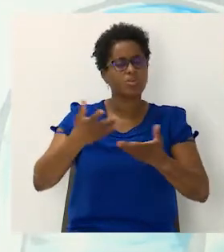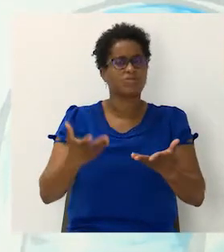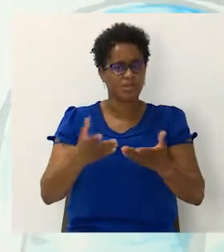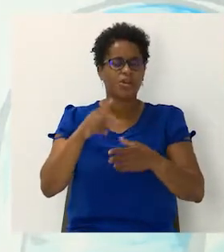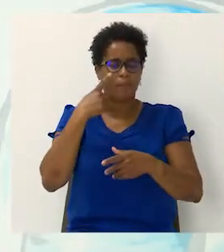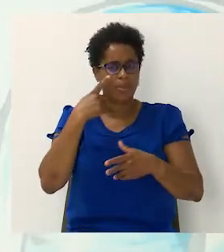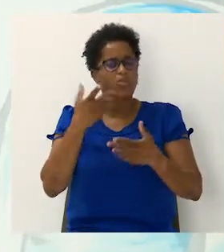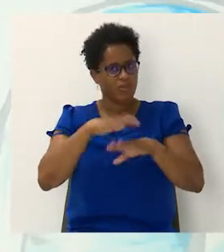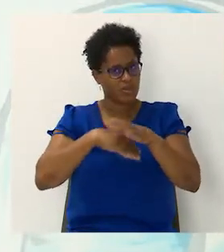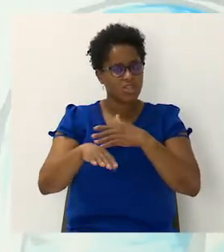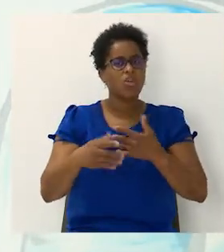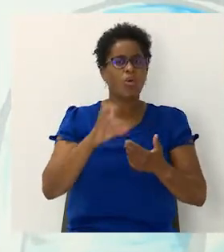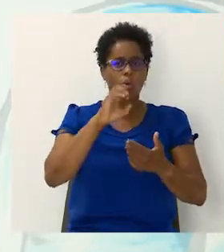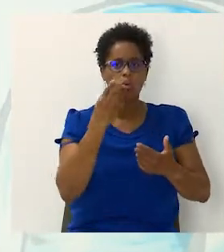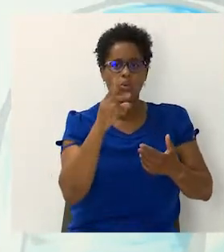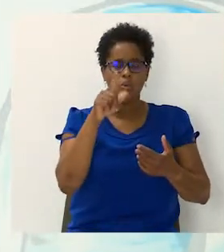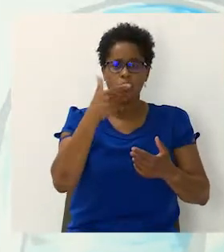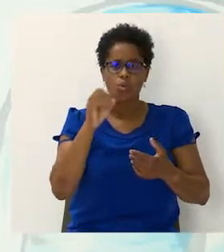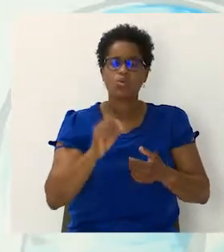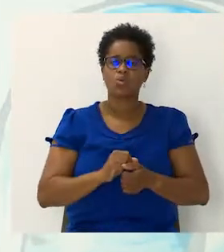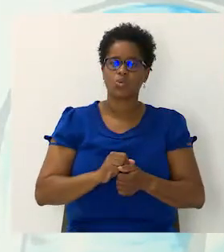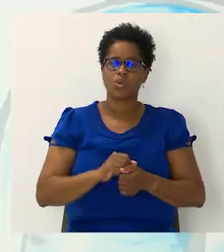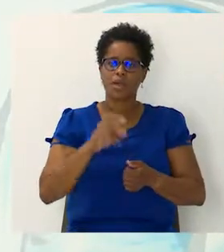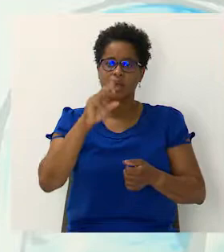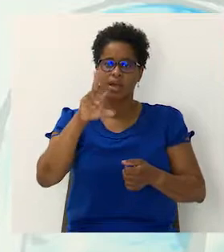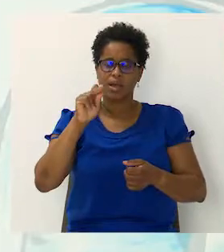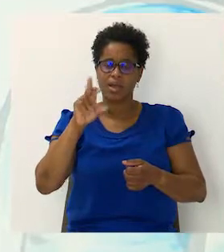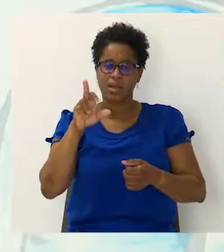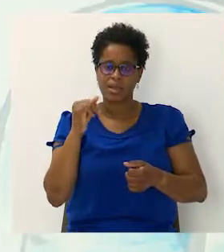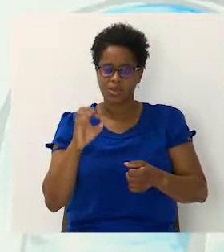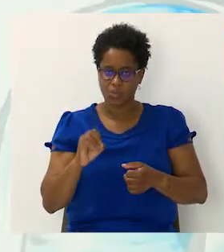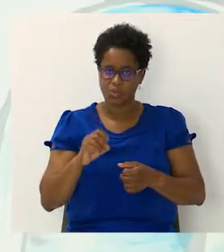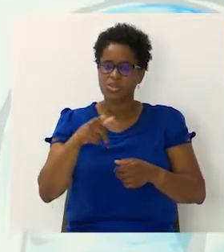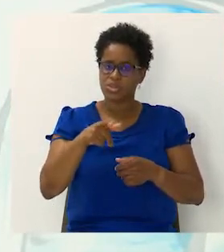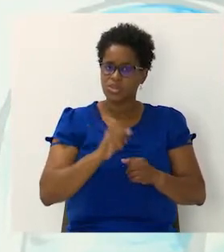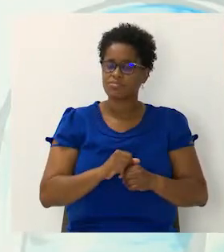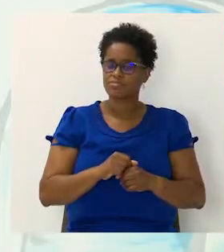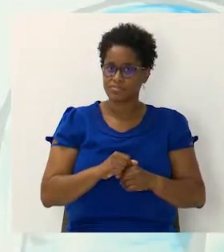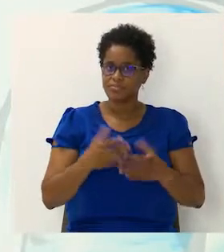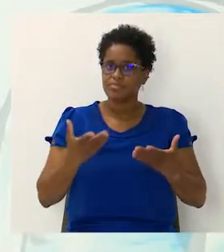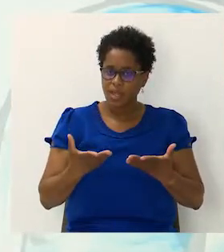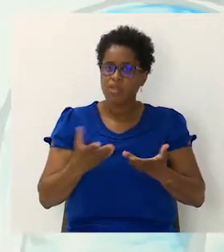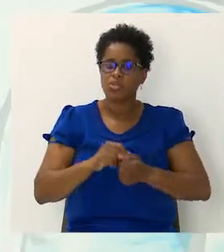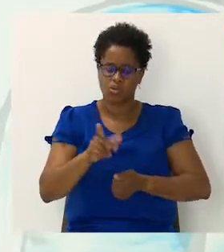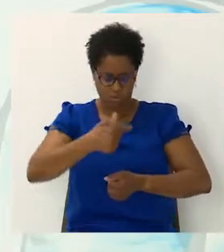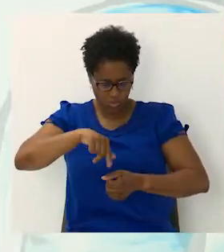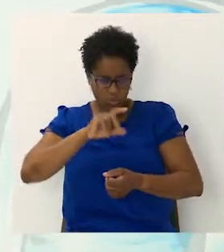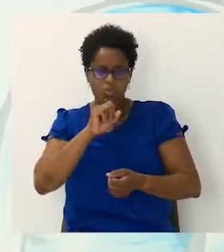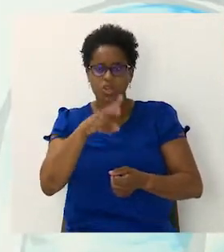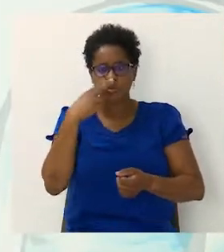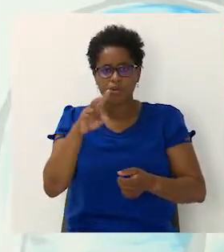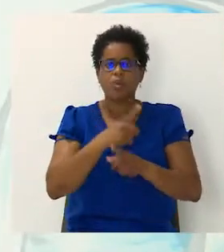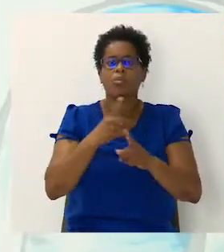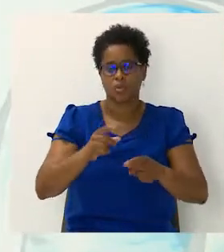isso, prestava culto a agrário. Nesse sentido, podemos ver por